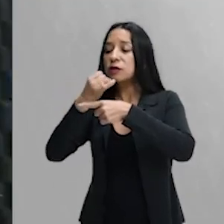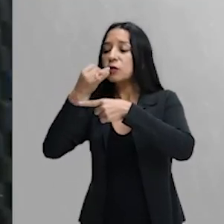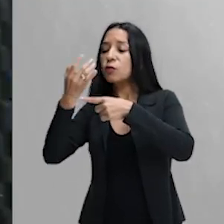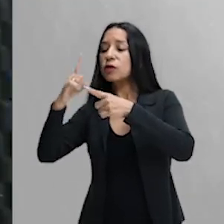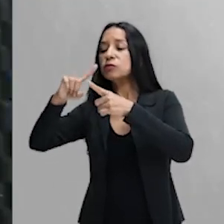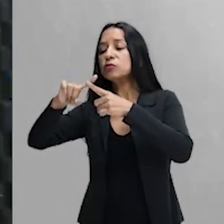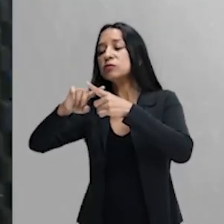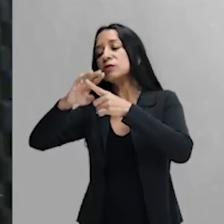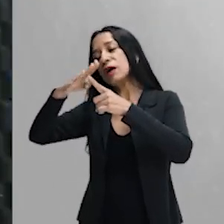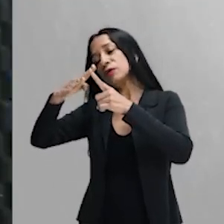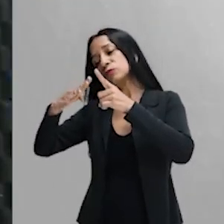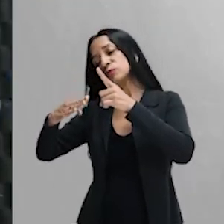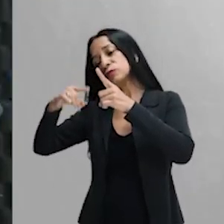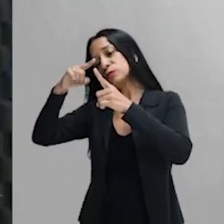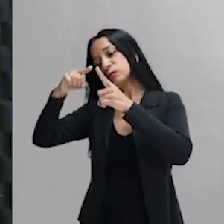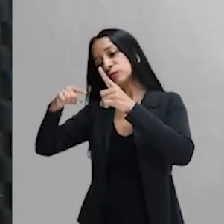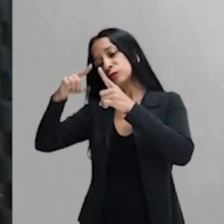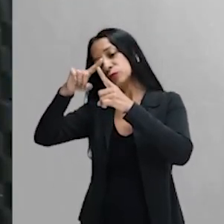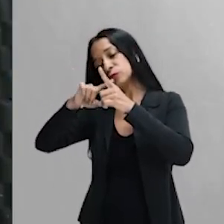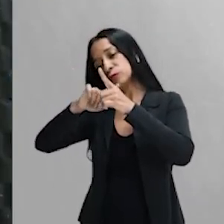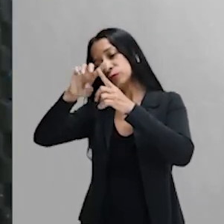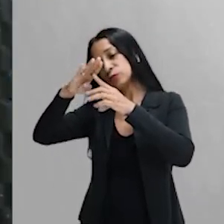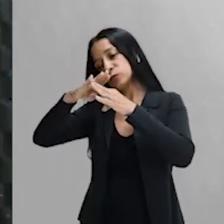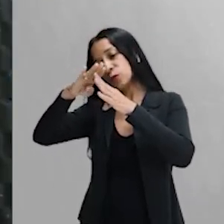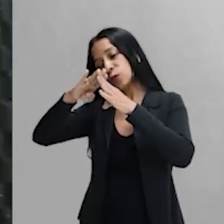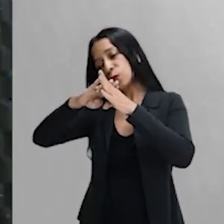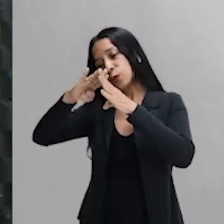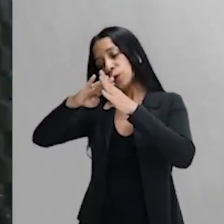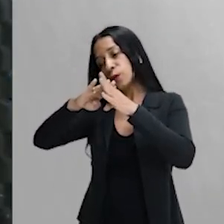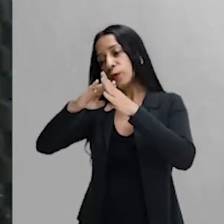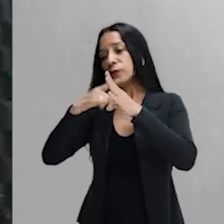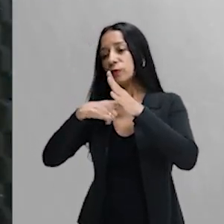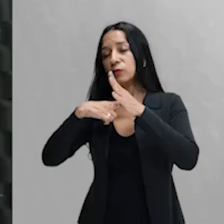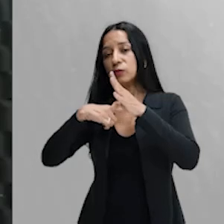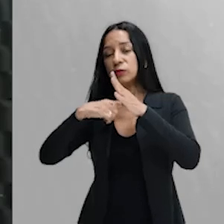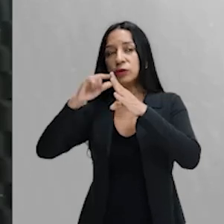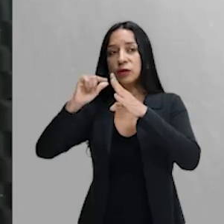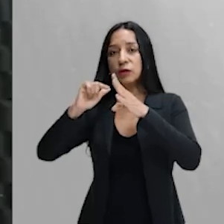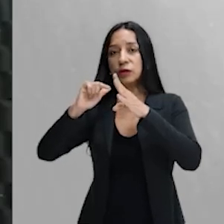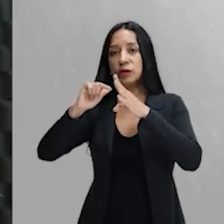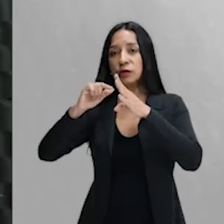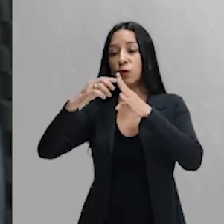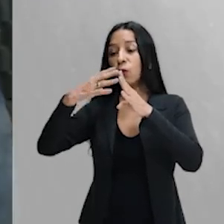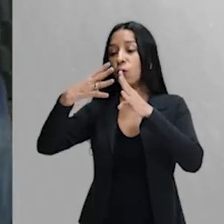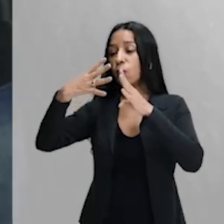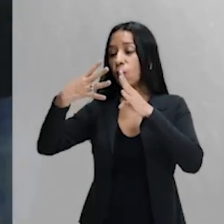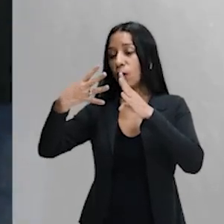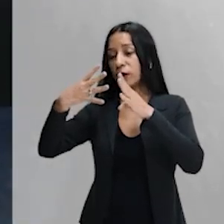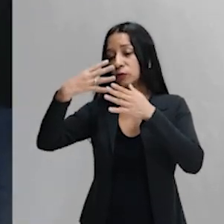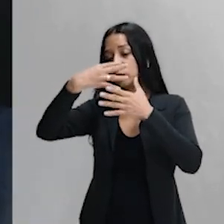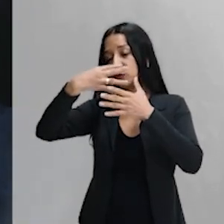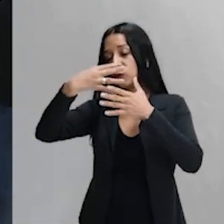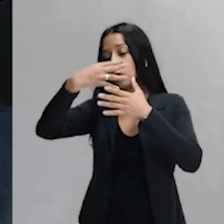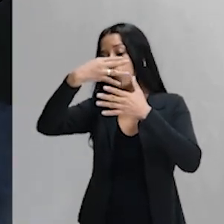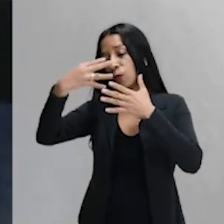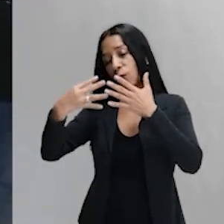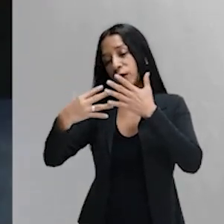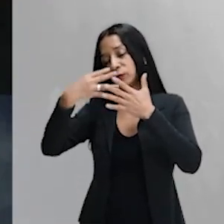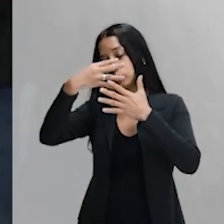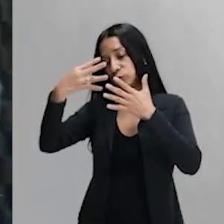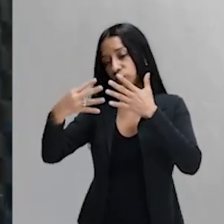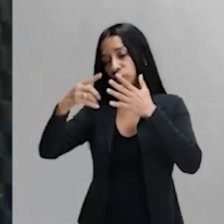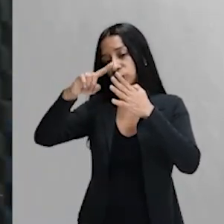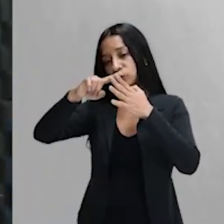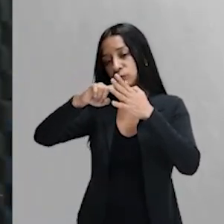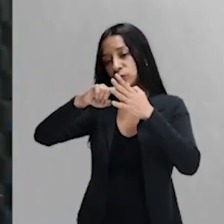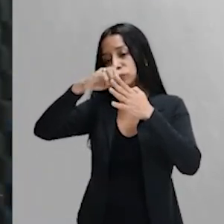de lados que a base tem. No caso, nós temos aqui um quadrado, então você tem 4 lados, 4 arestas de base.